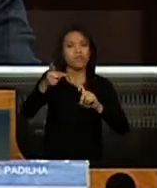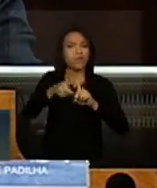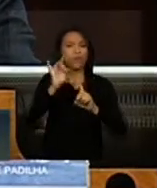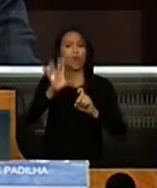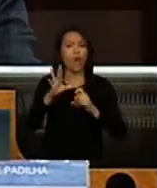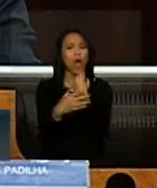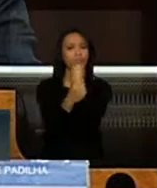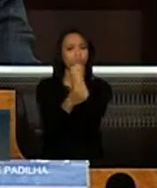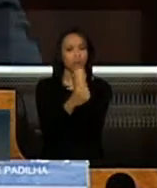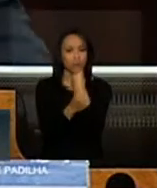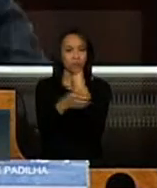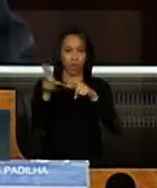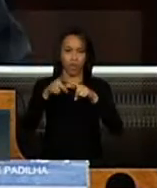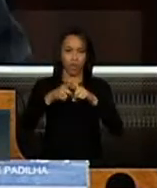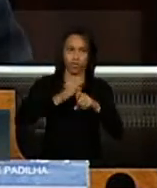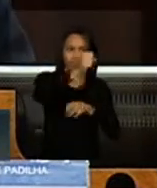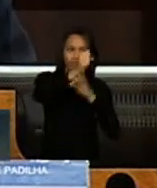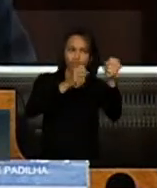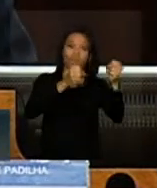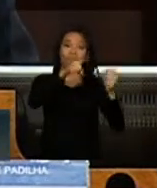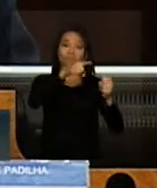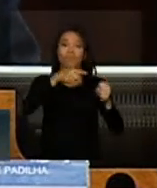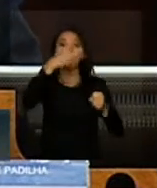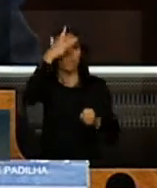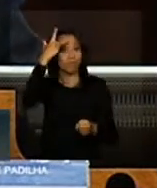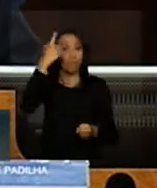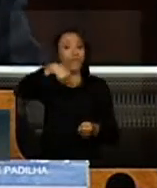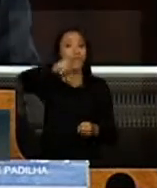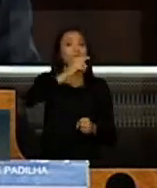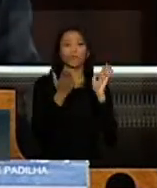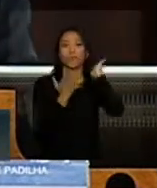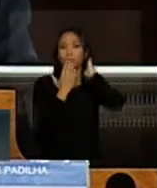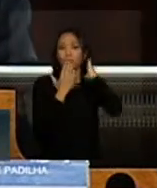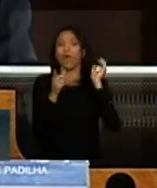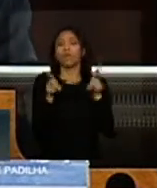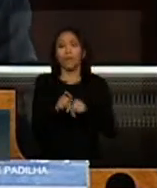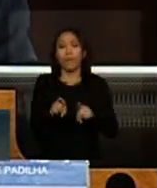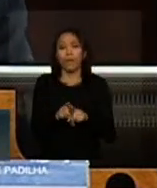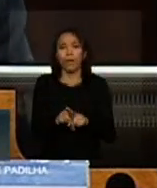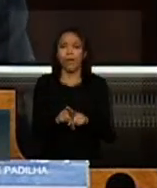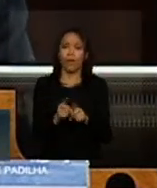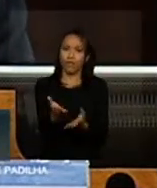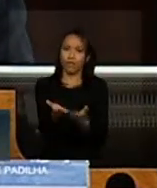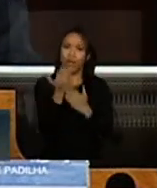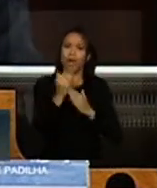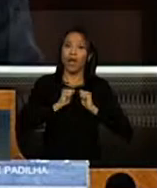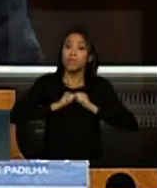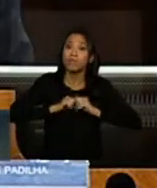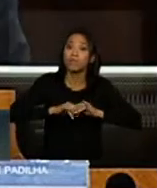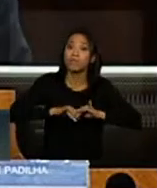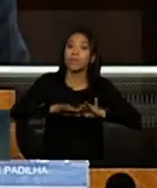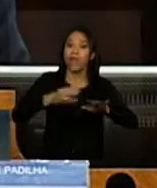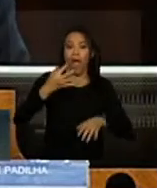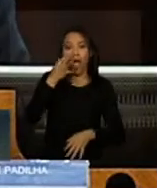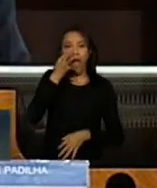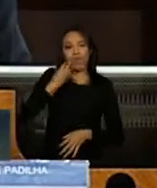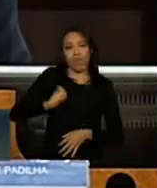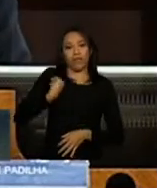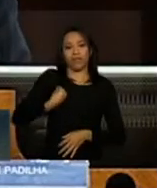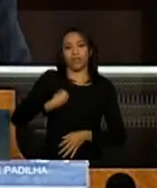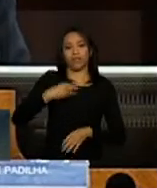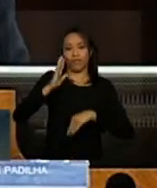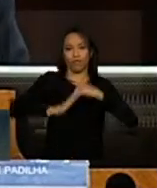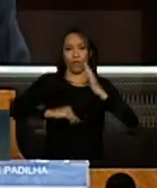garantir para a população indígena, que é uma parte dessa quinta criança, como também a expansão de presença de profissionais médicos na atenção